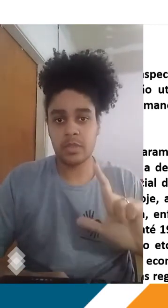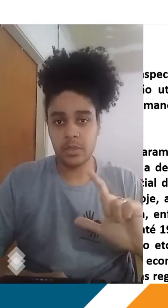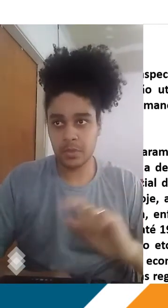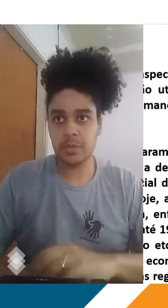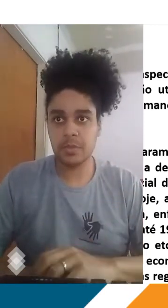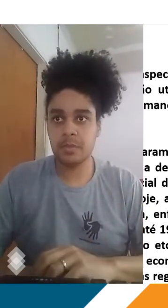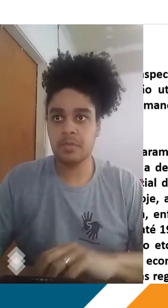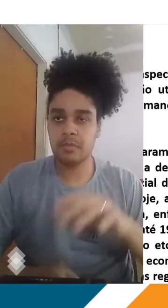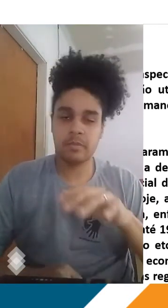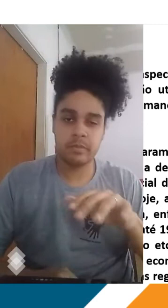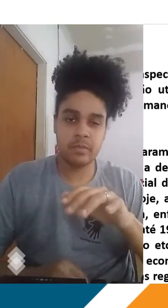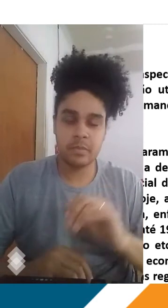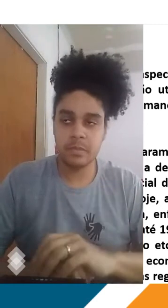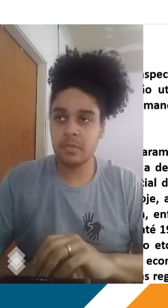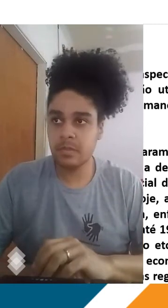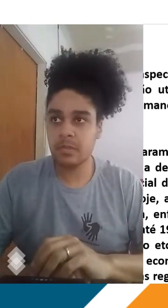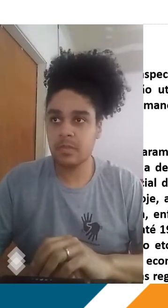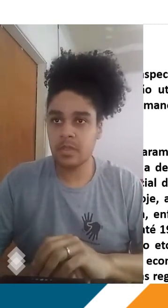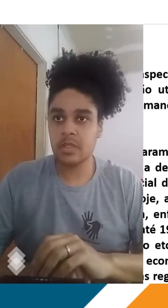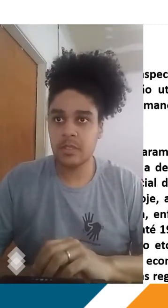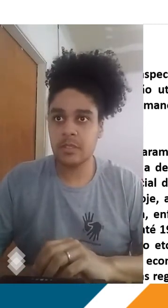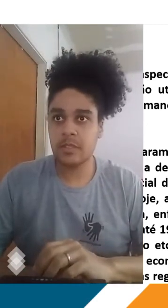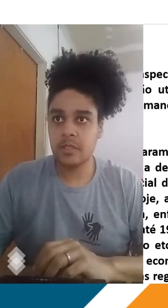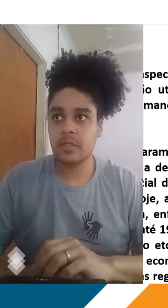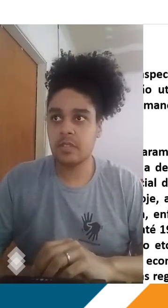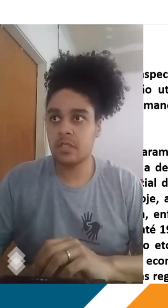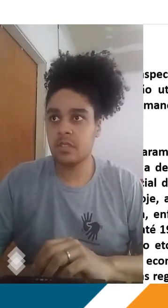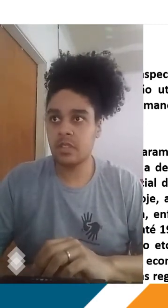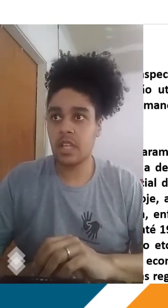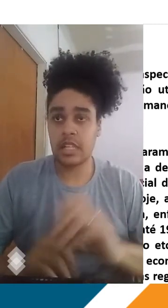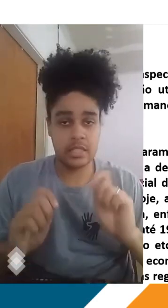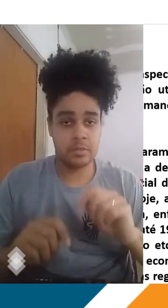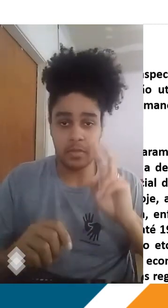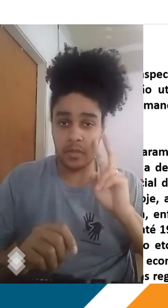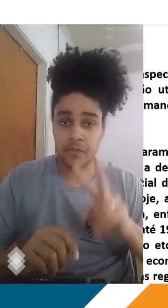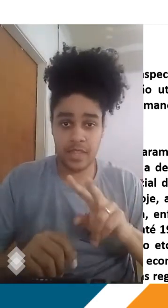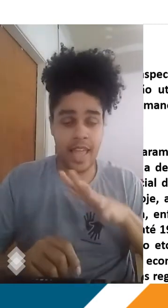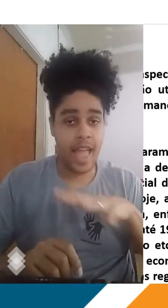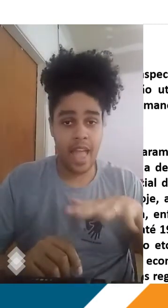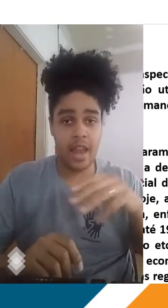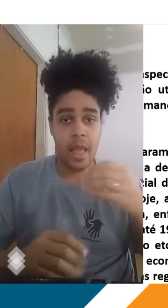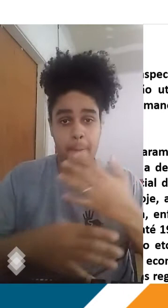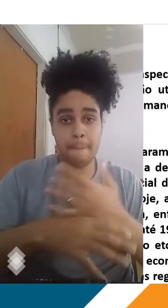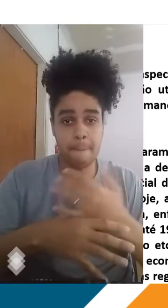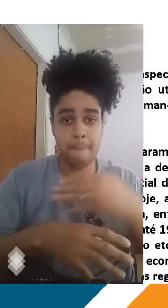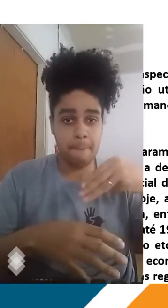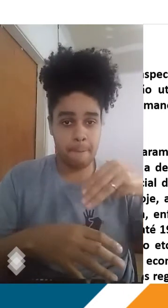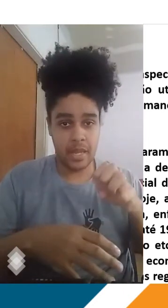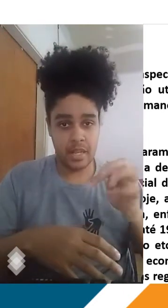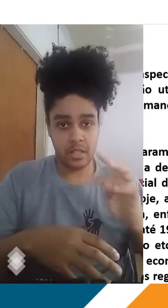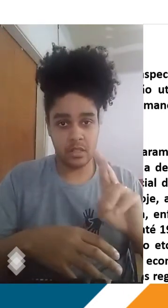546 mil. Região das Baixadas Litorâneas, 861 mil. Médio Paraíba, 913 mil.